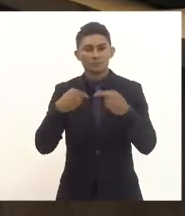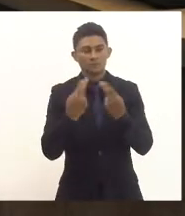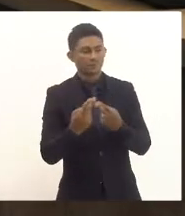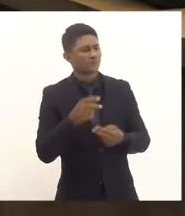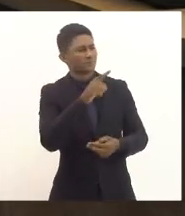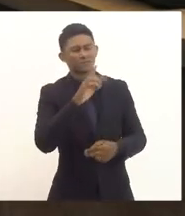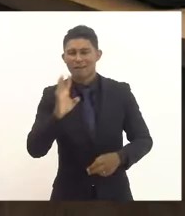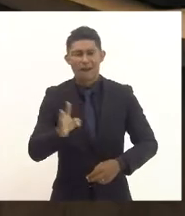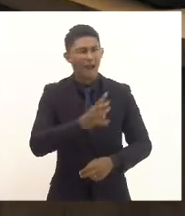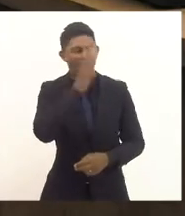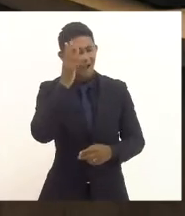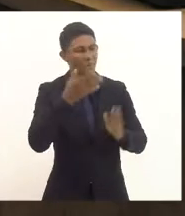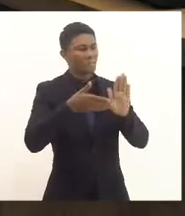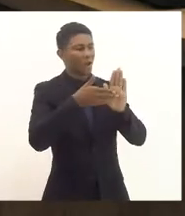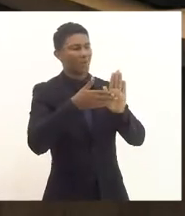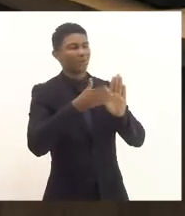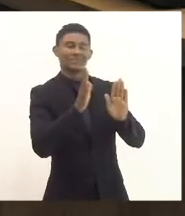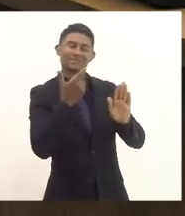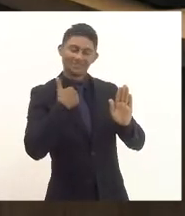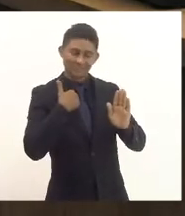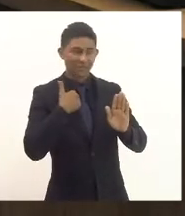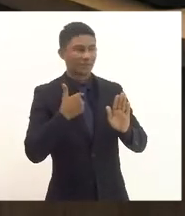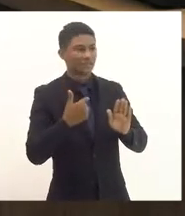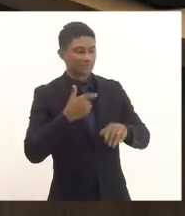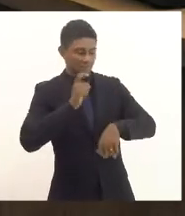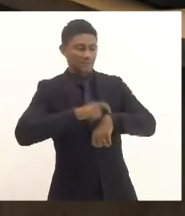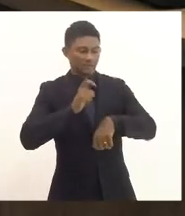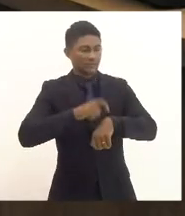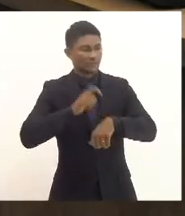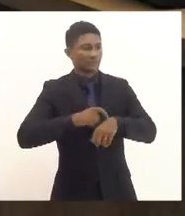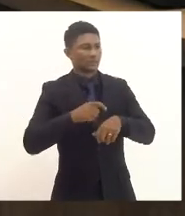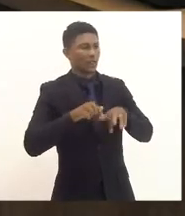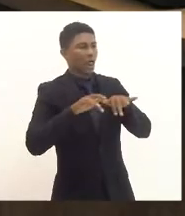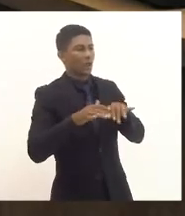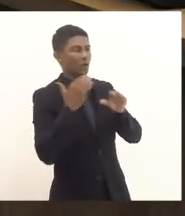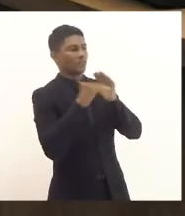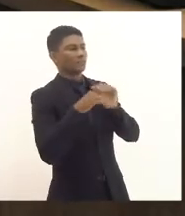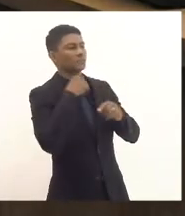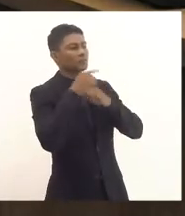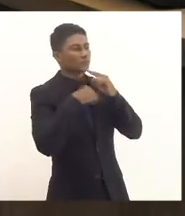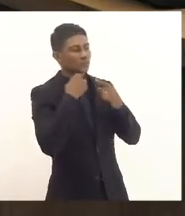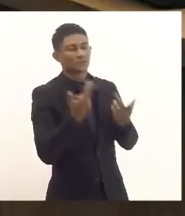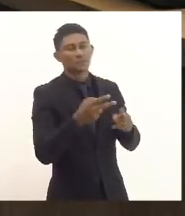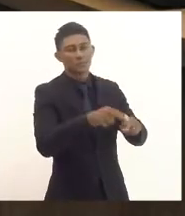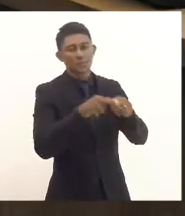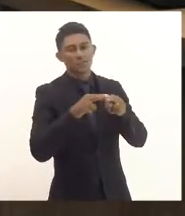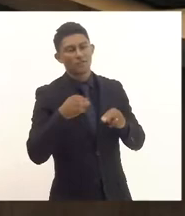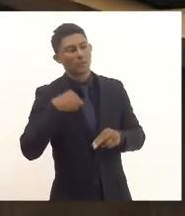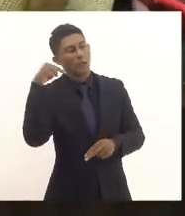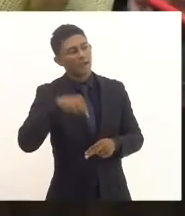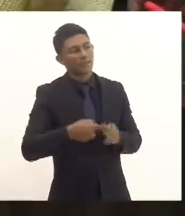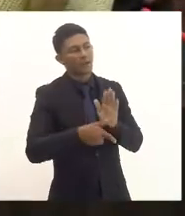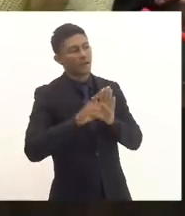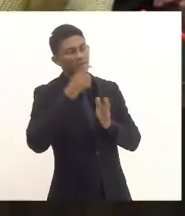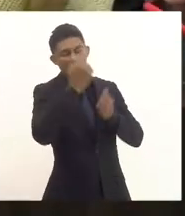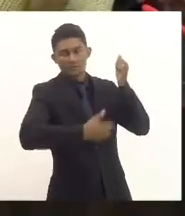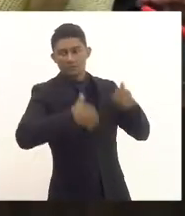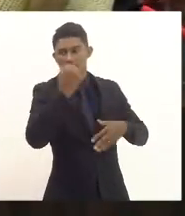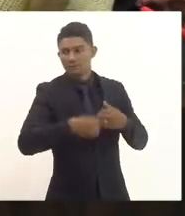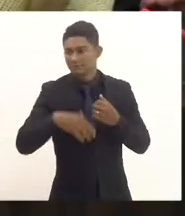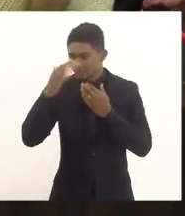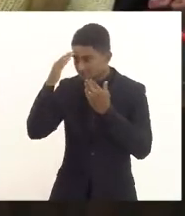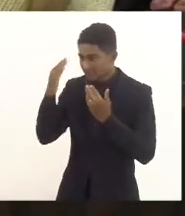precipitou na falta eu não tive nem tempo de escrever para vocês estão Tô dando satisfações Obrigado isso